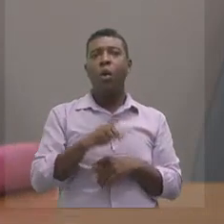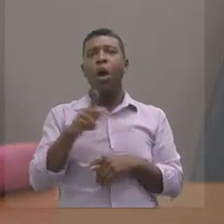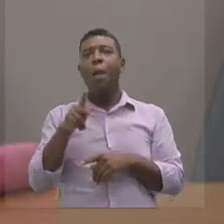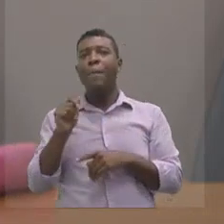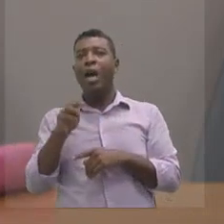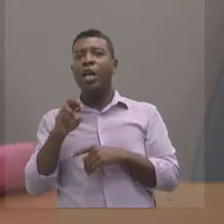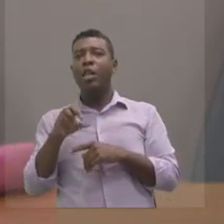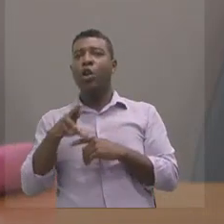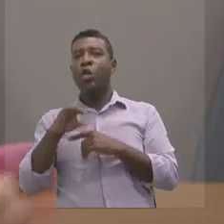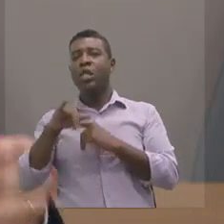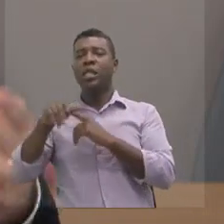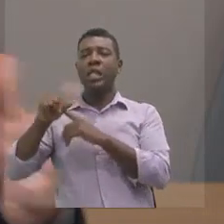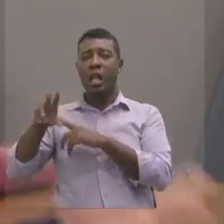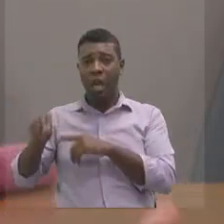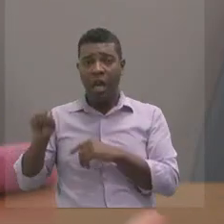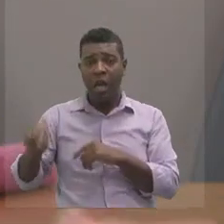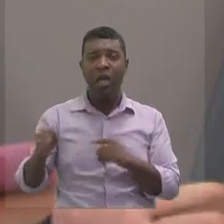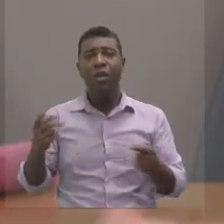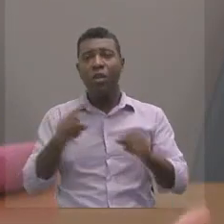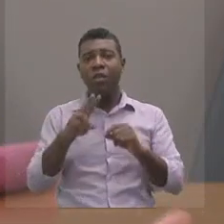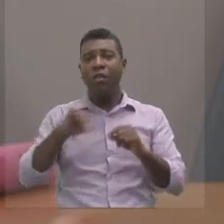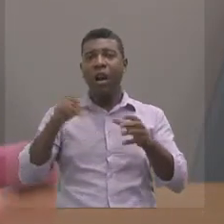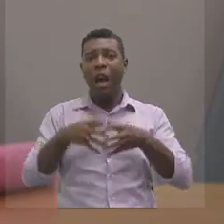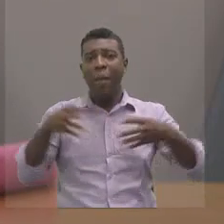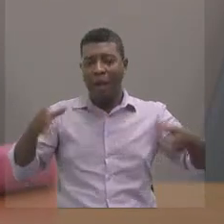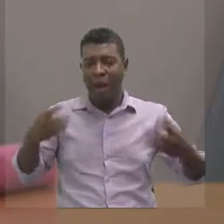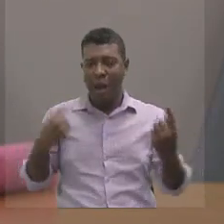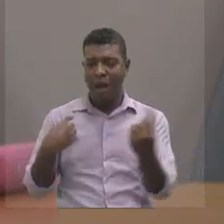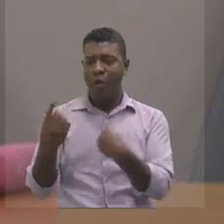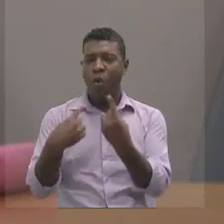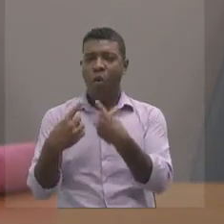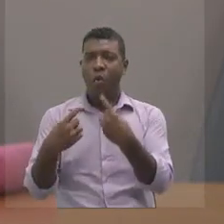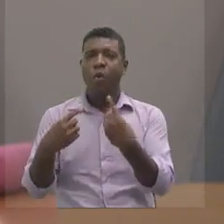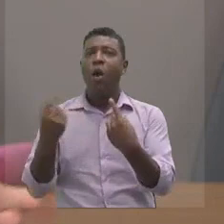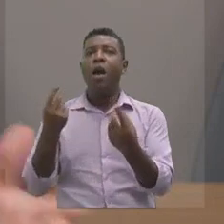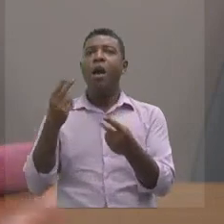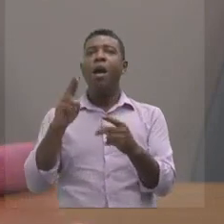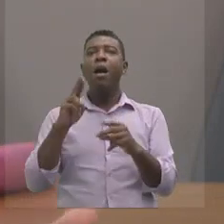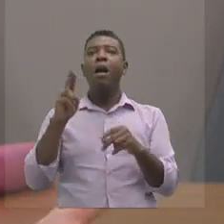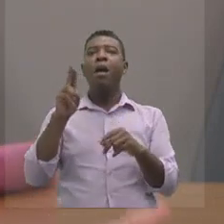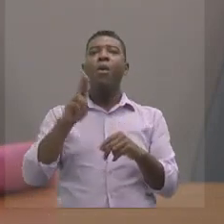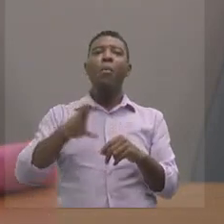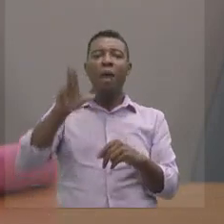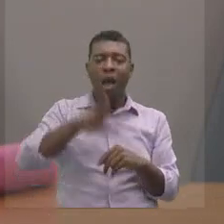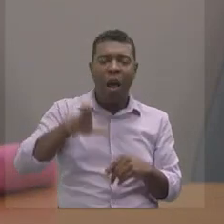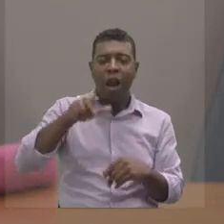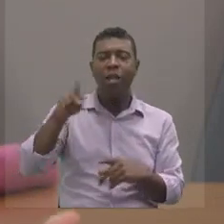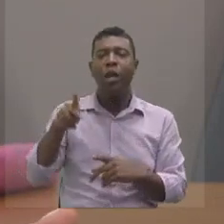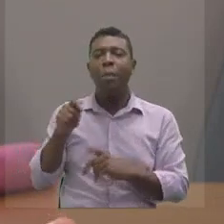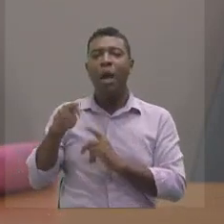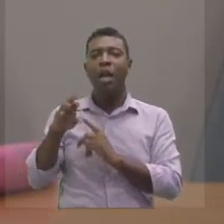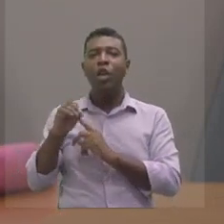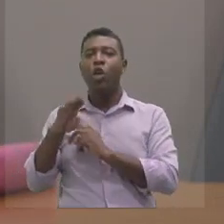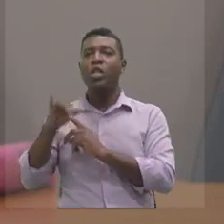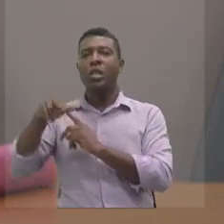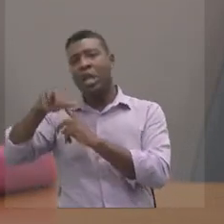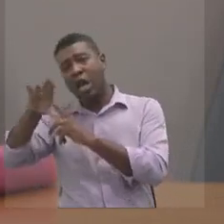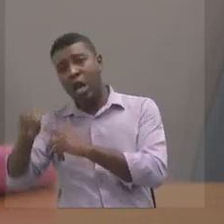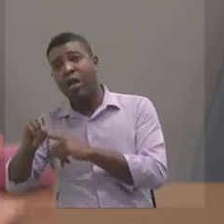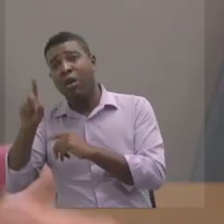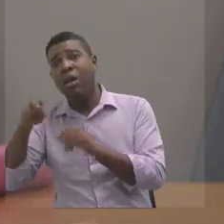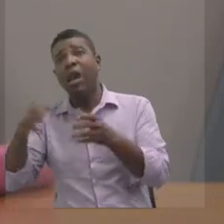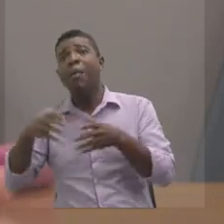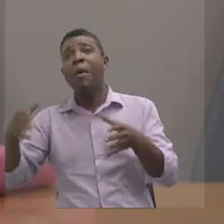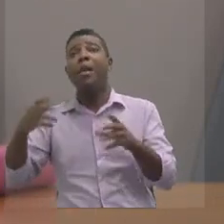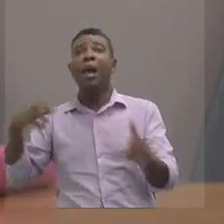um conjunto de investimentos aí de ampliação de capacidade no trecho Uberlândia Patrocínio que também Infelizmente como a senhora também mencionou onde se concentra uma parte né